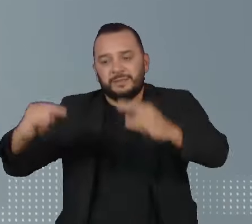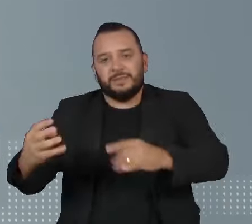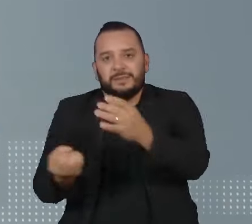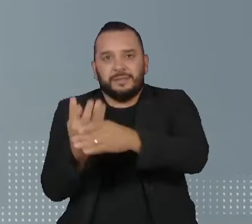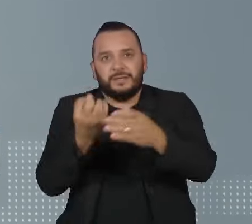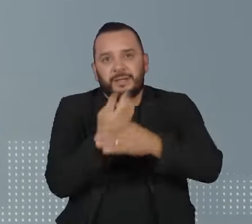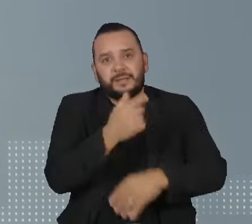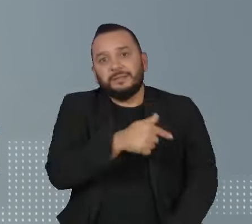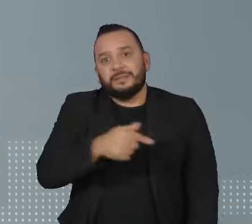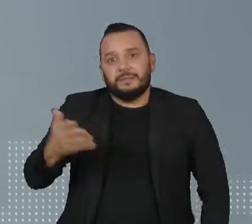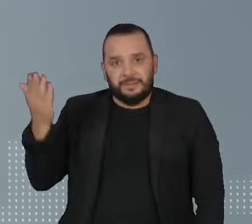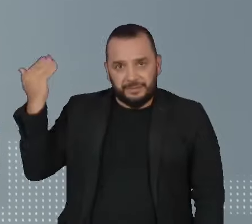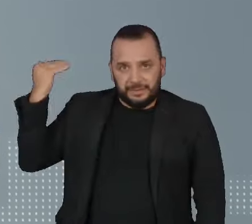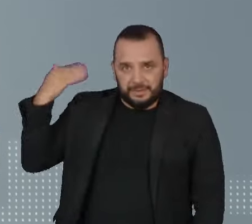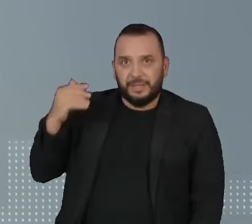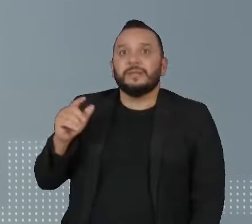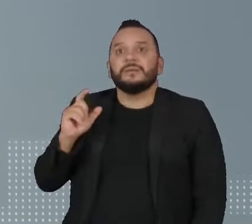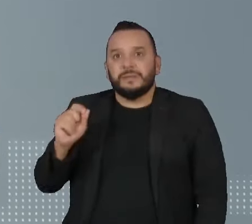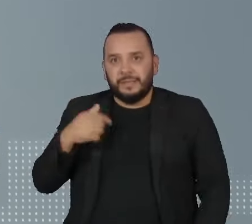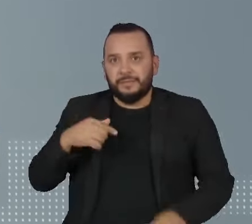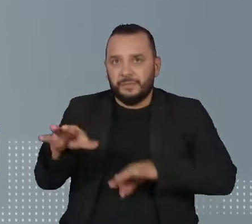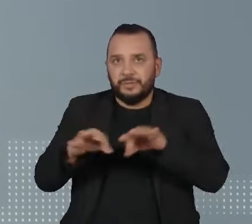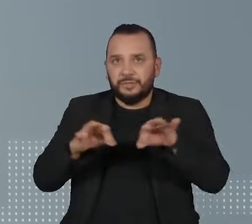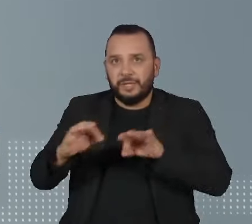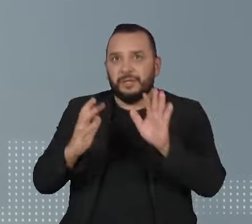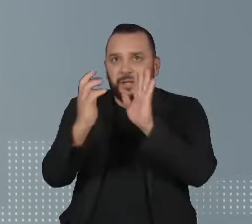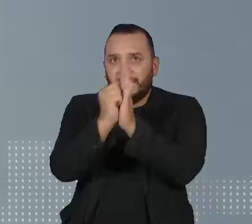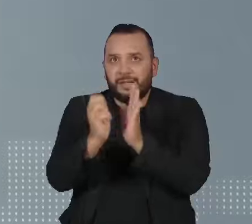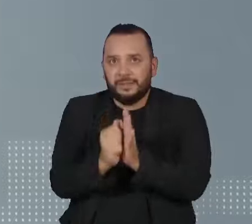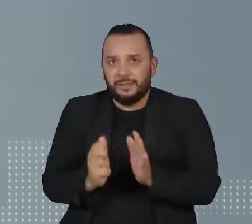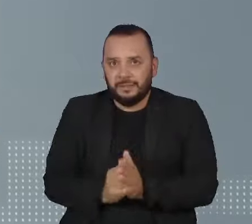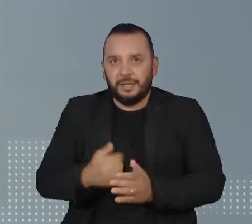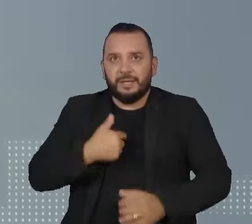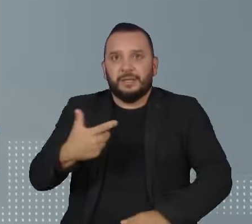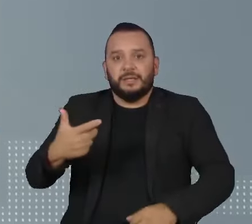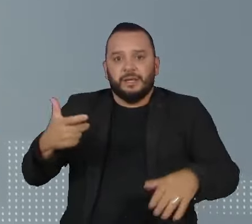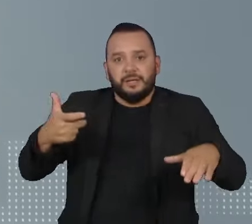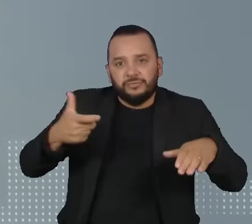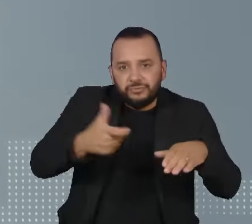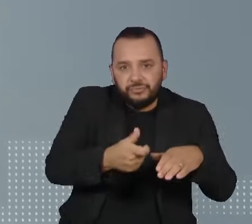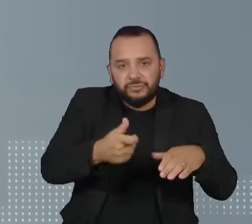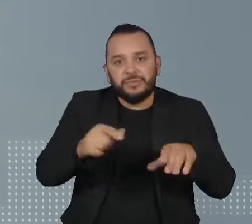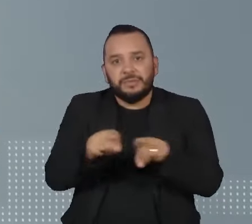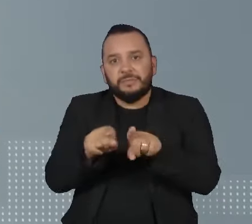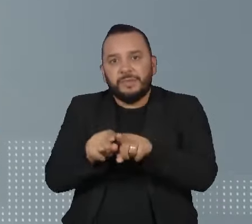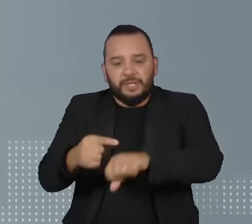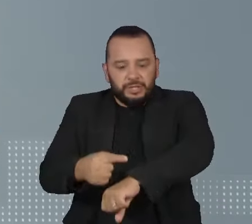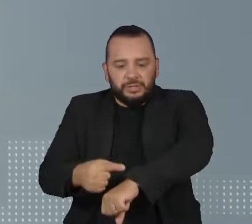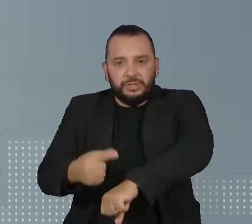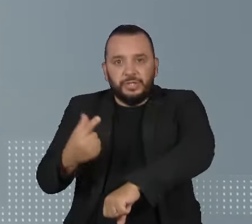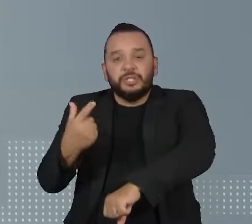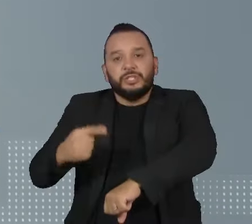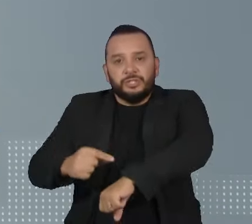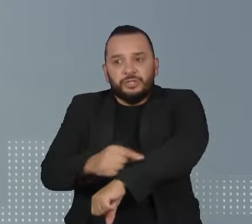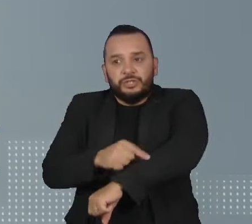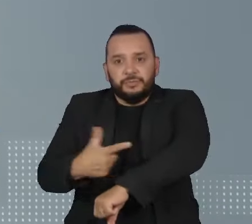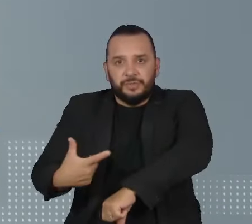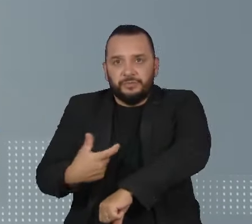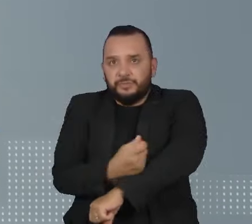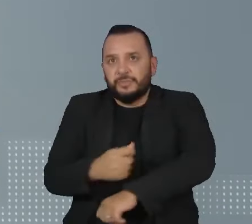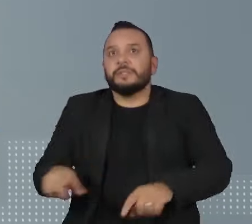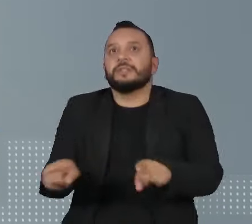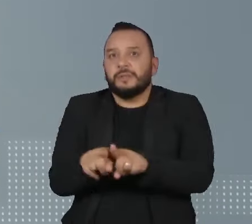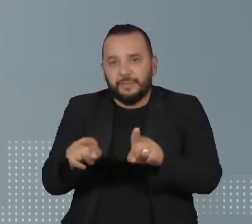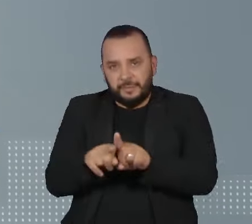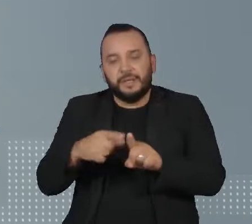anunciado um plano de resposta à fauna para cadastrar, esterilizar e microchipar os animais. Também deve ser criada uma plataforma